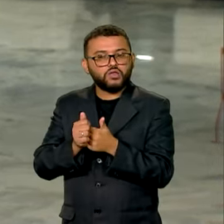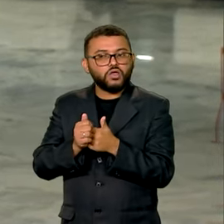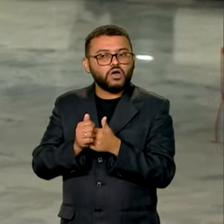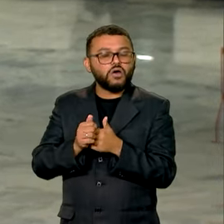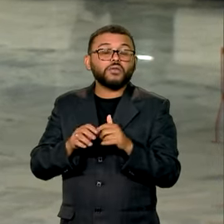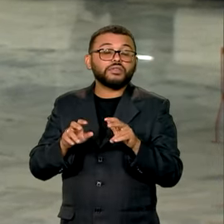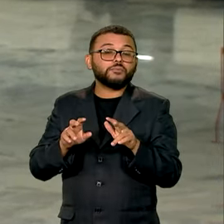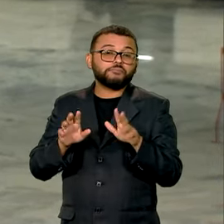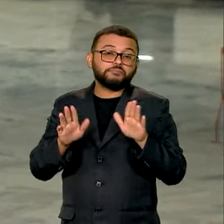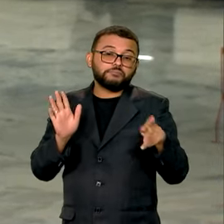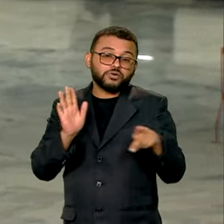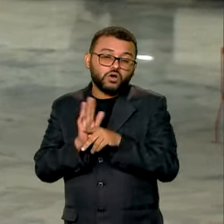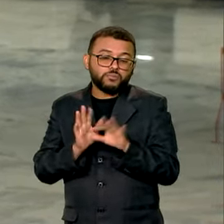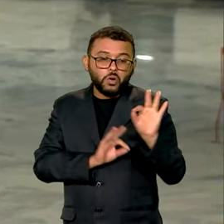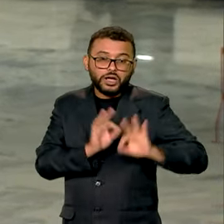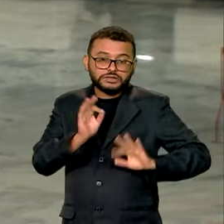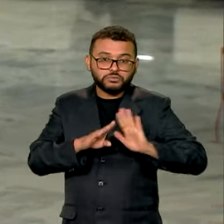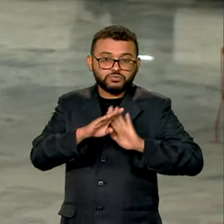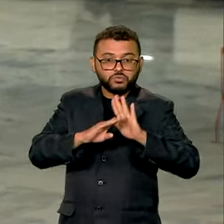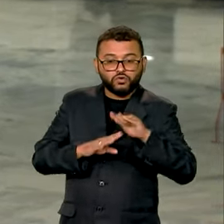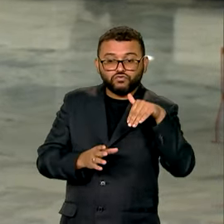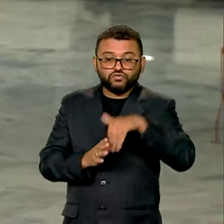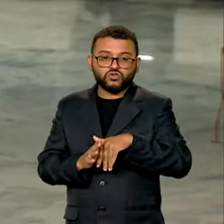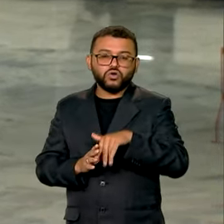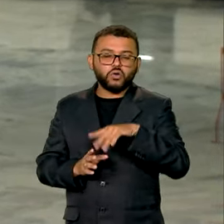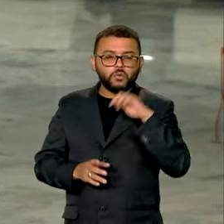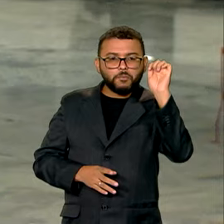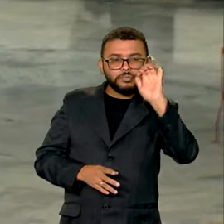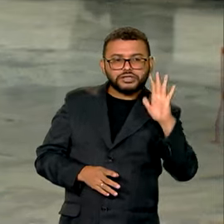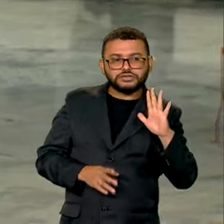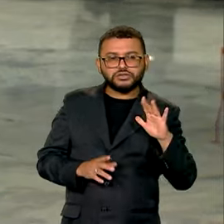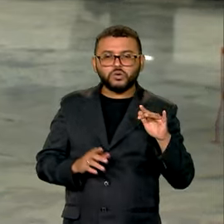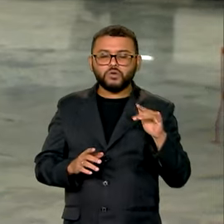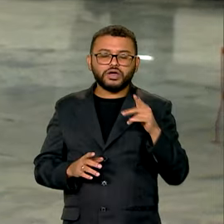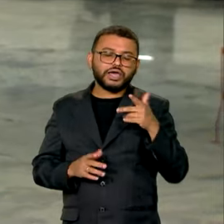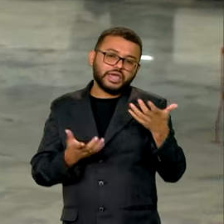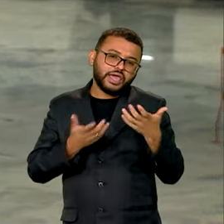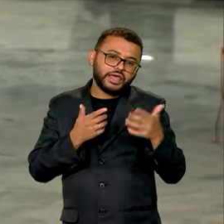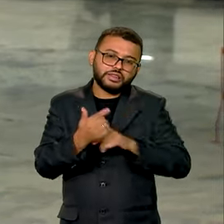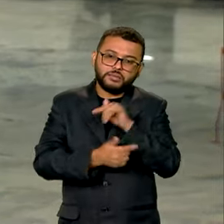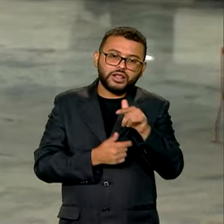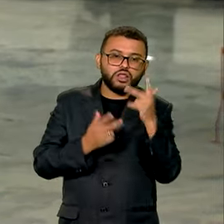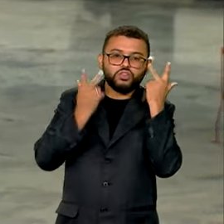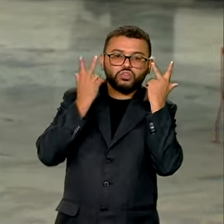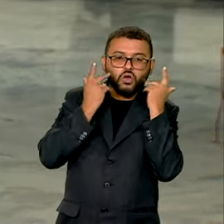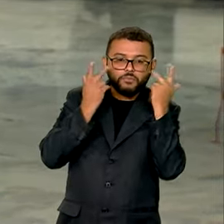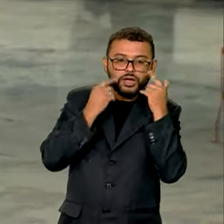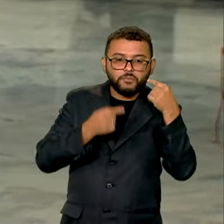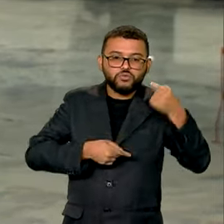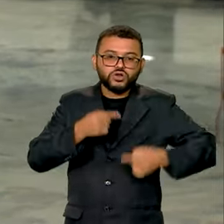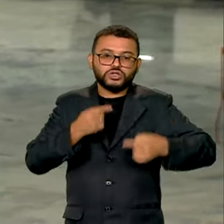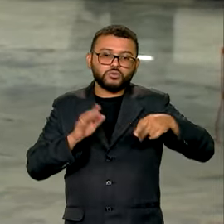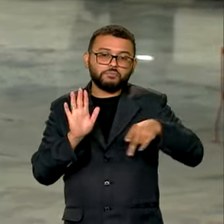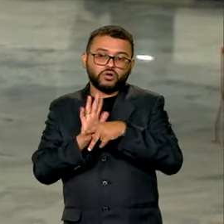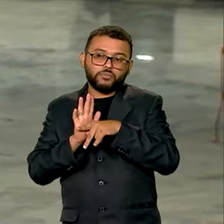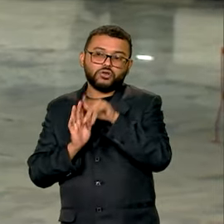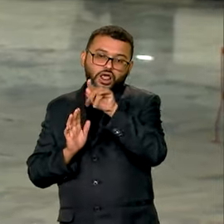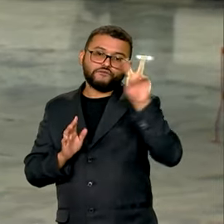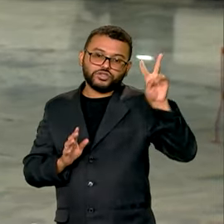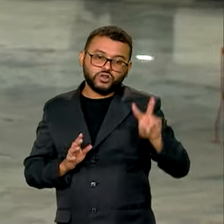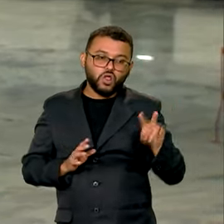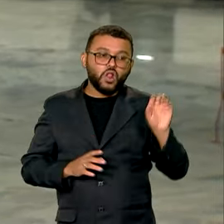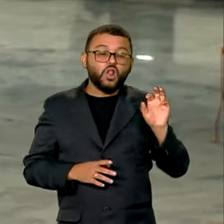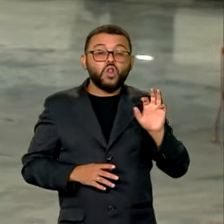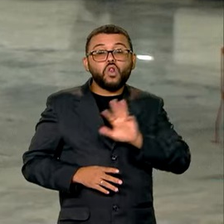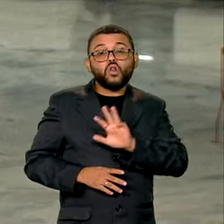eleitoral e reiterou a posição do Brasil de seguir trabalhando pela normalização do processo político no país vizinho. Lula